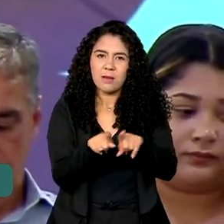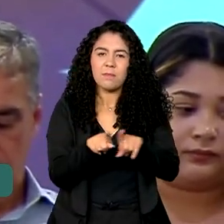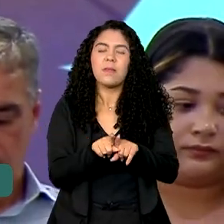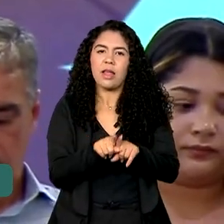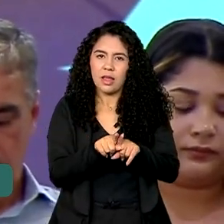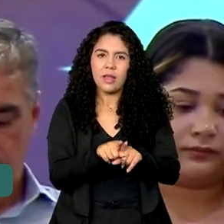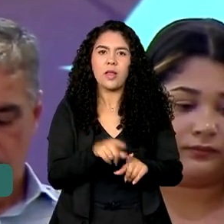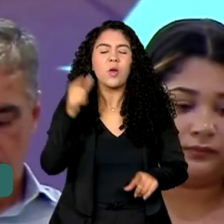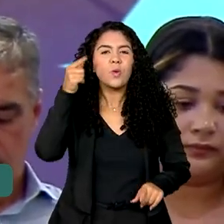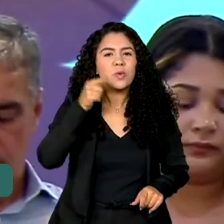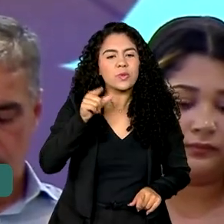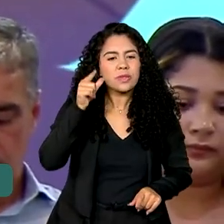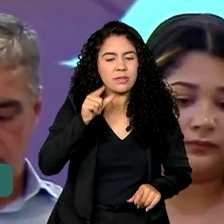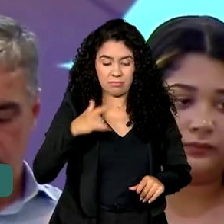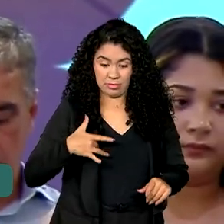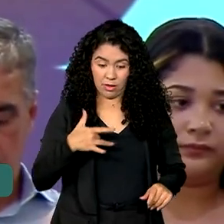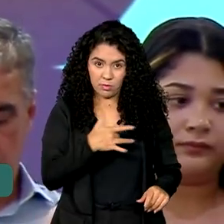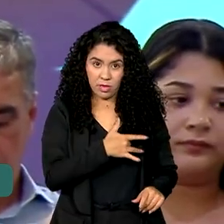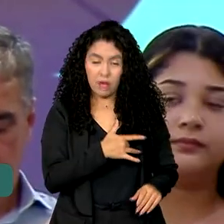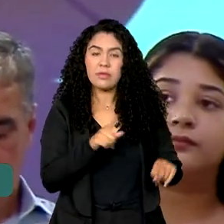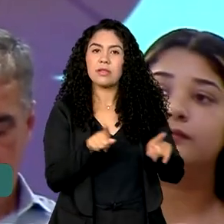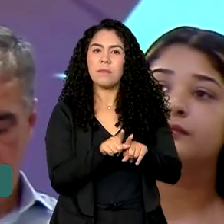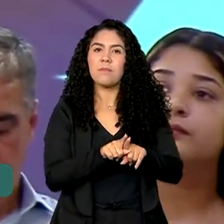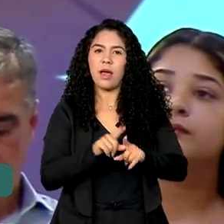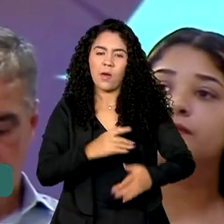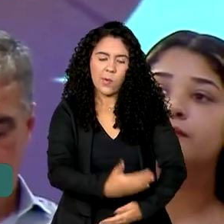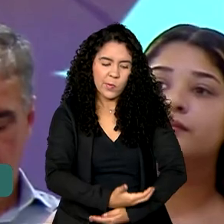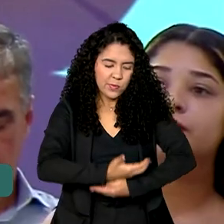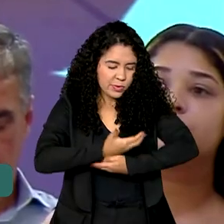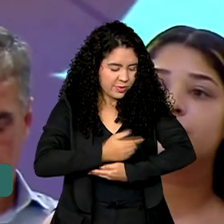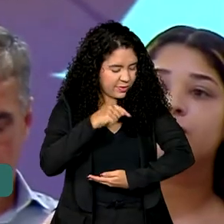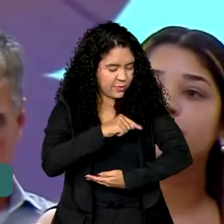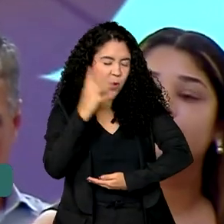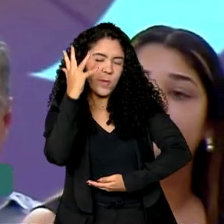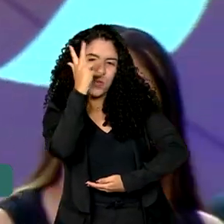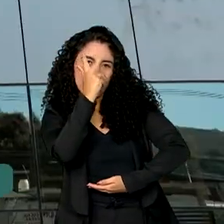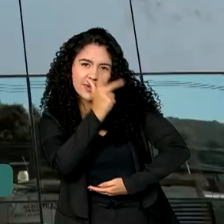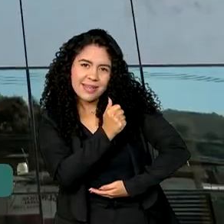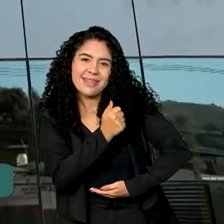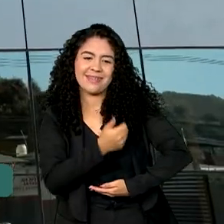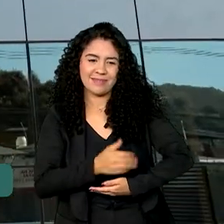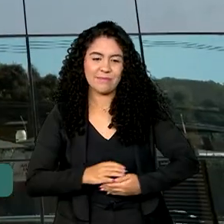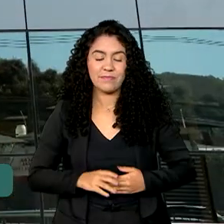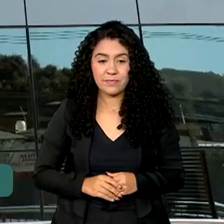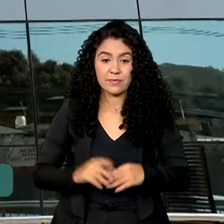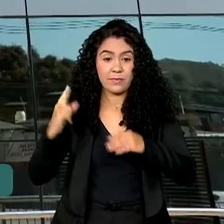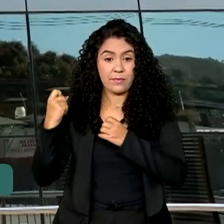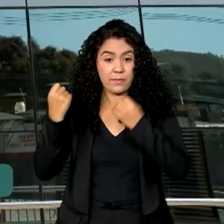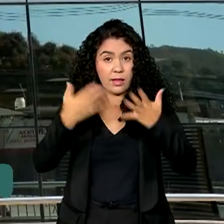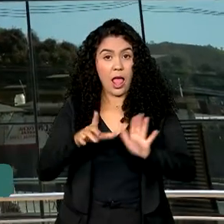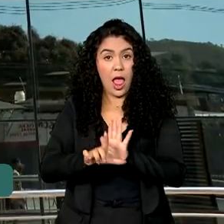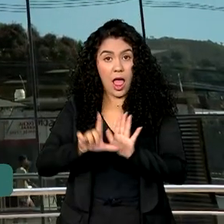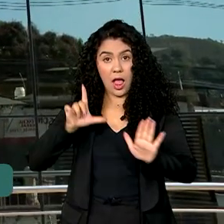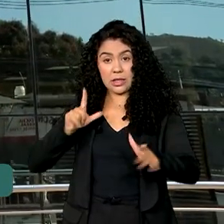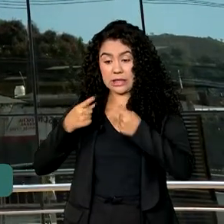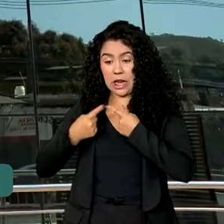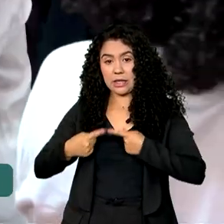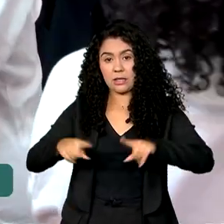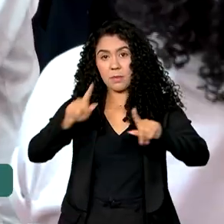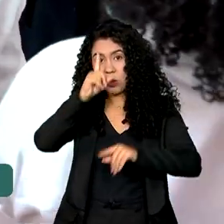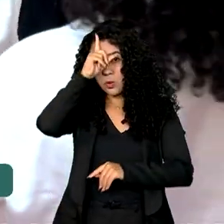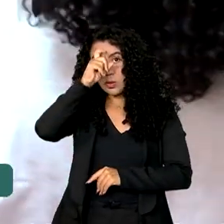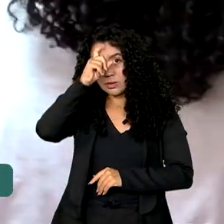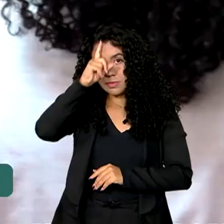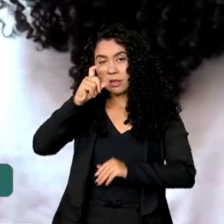lá, além de saudável, com uma criança muito bonita no seu colo. Antes do lançamento da rede Aline,